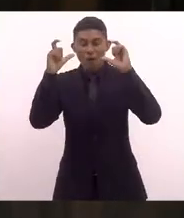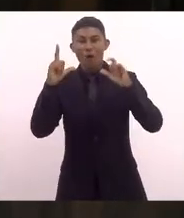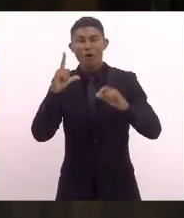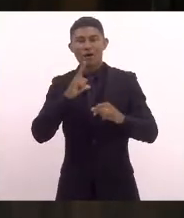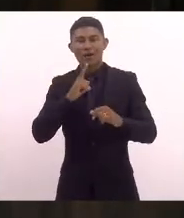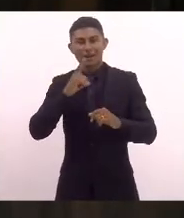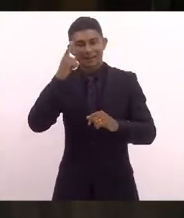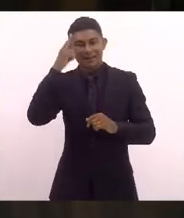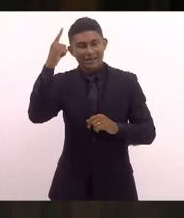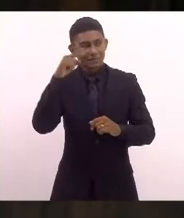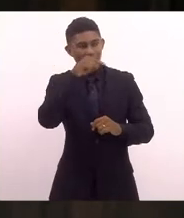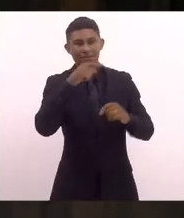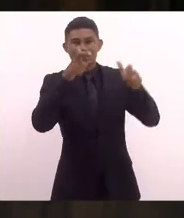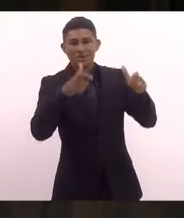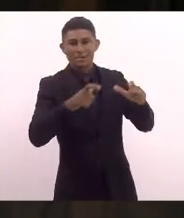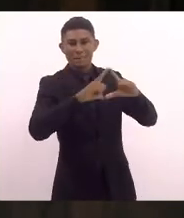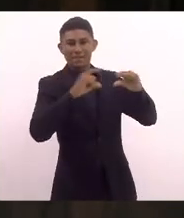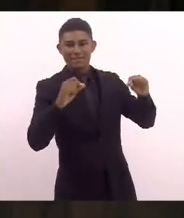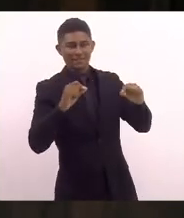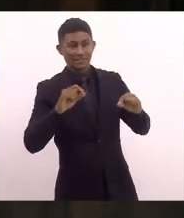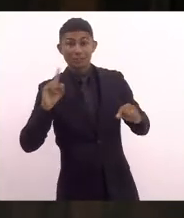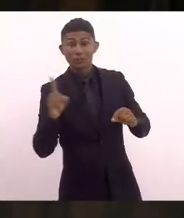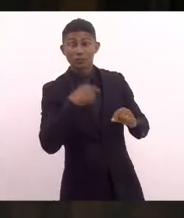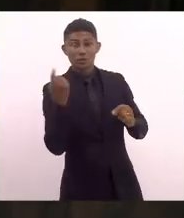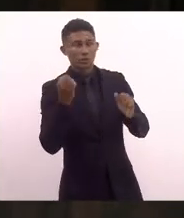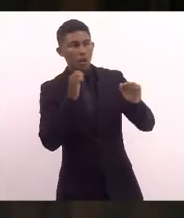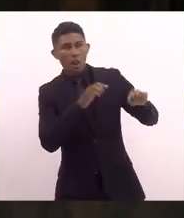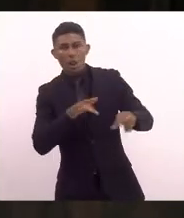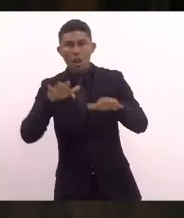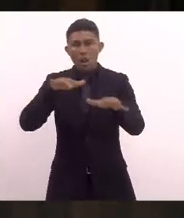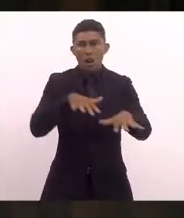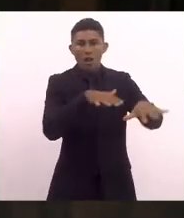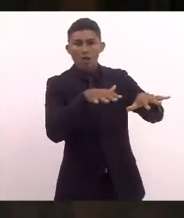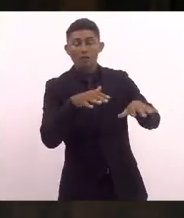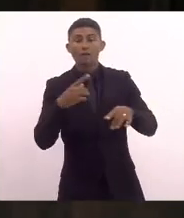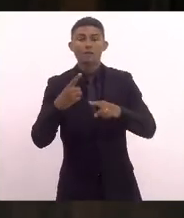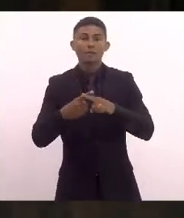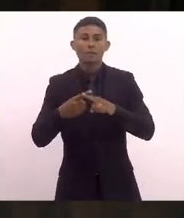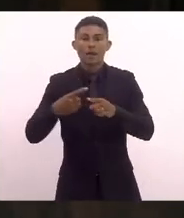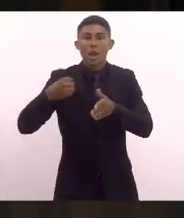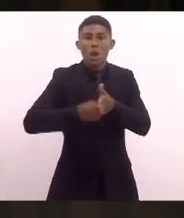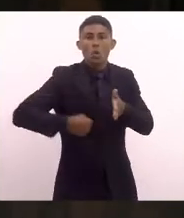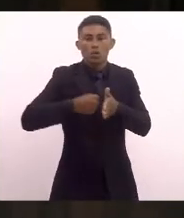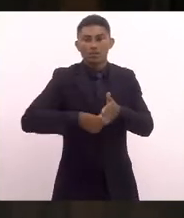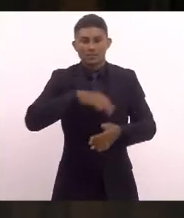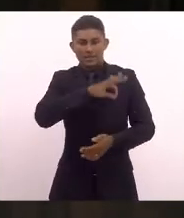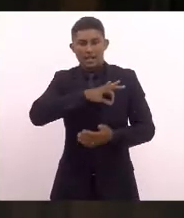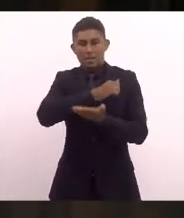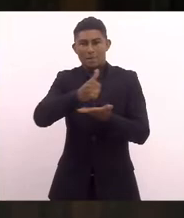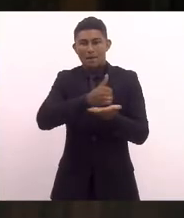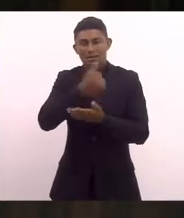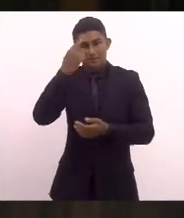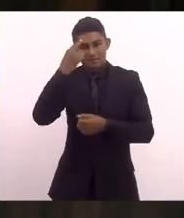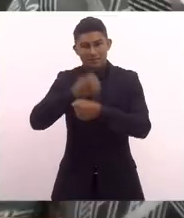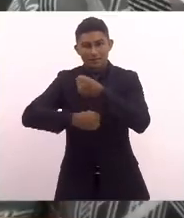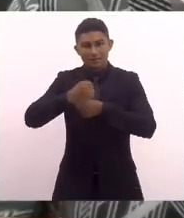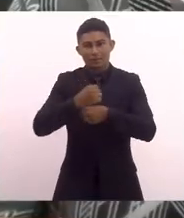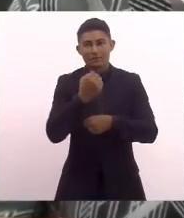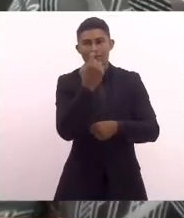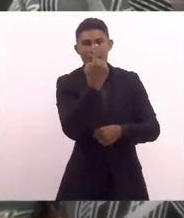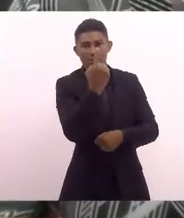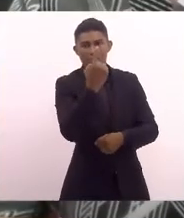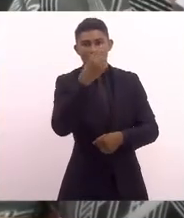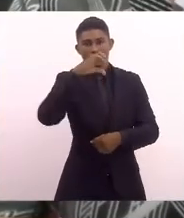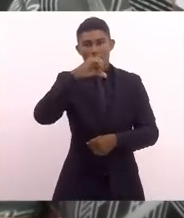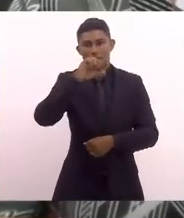caravana Brasília pela luta do piso salarial de 1989. E ali